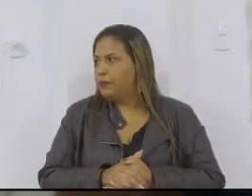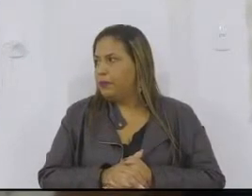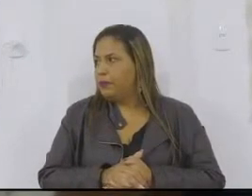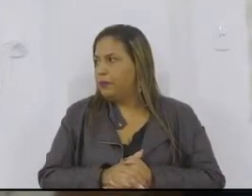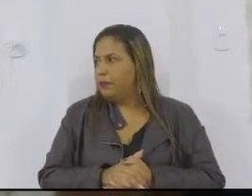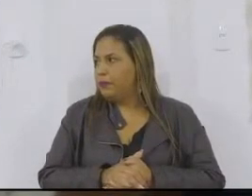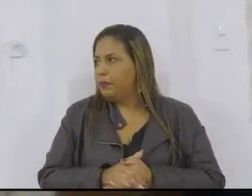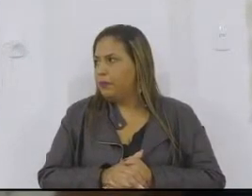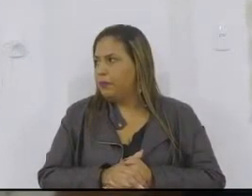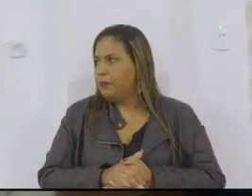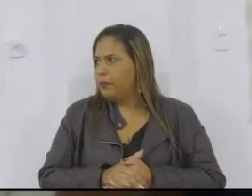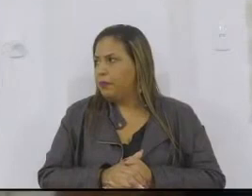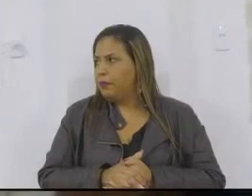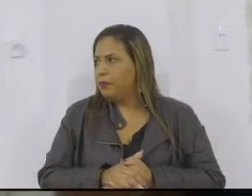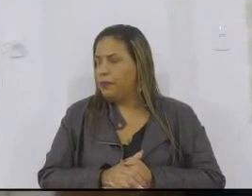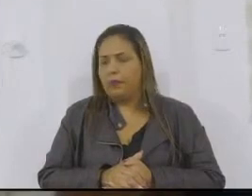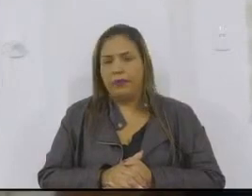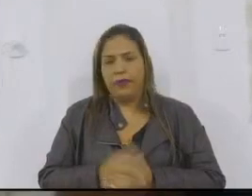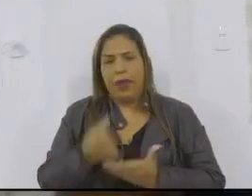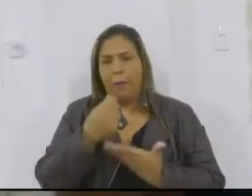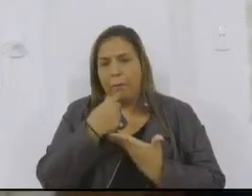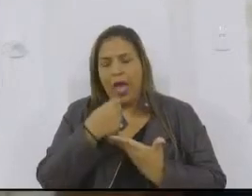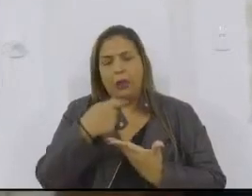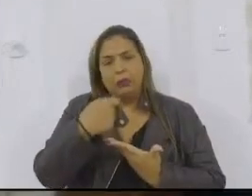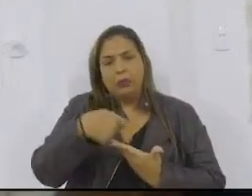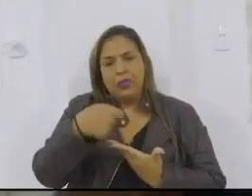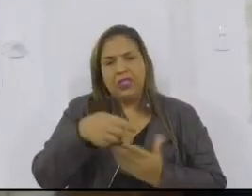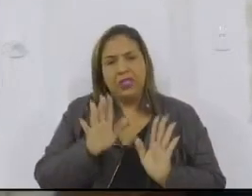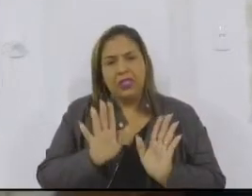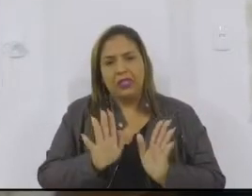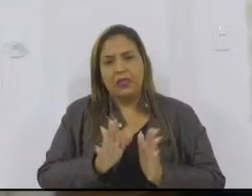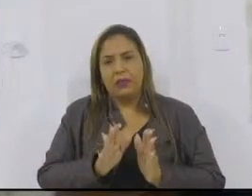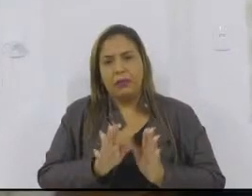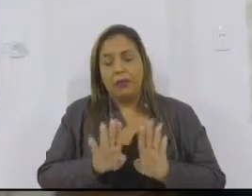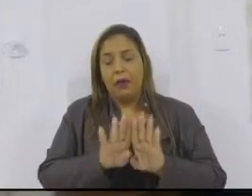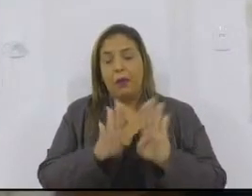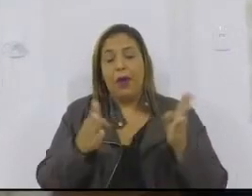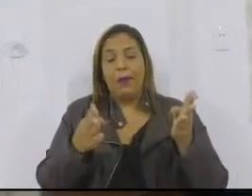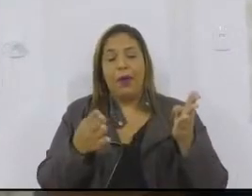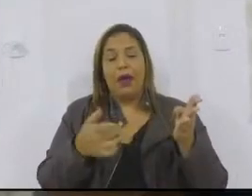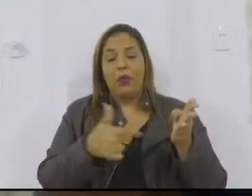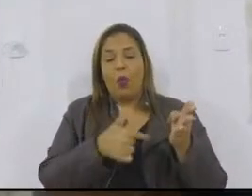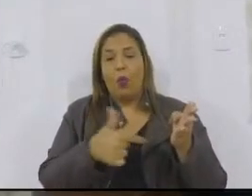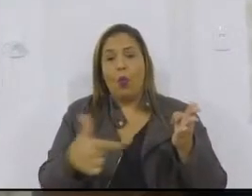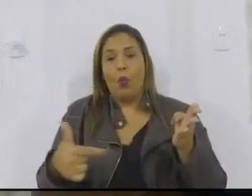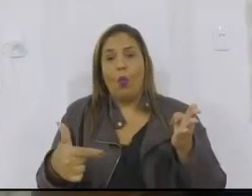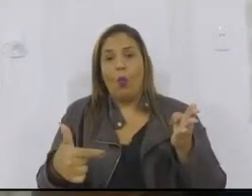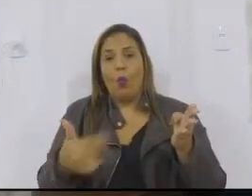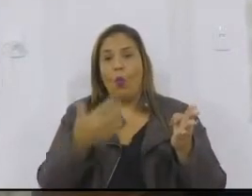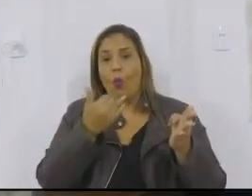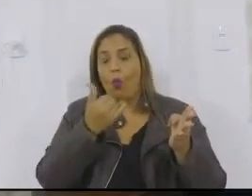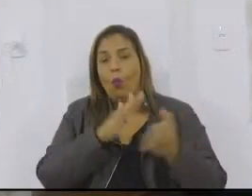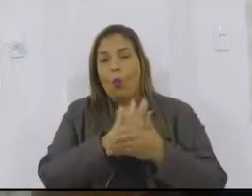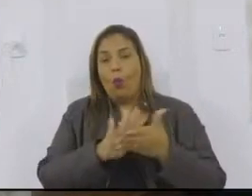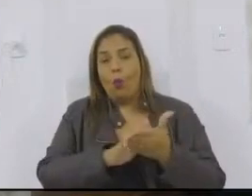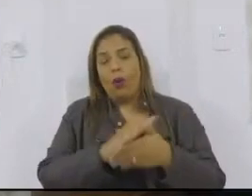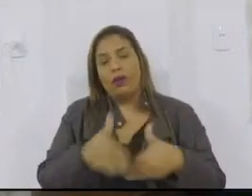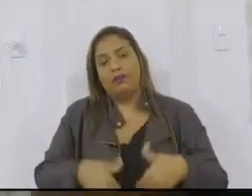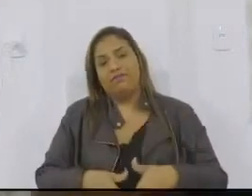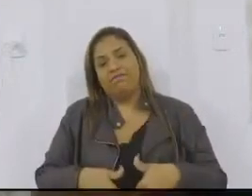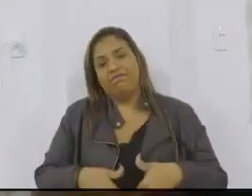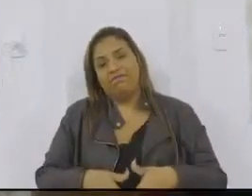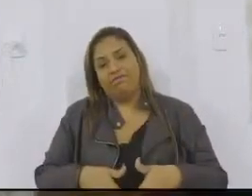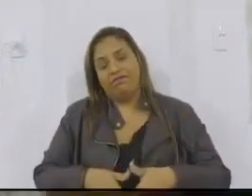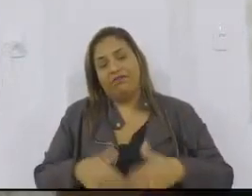o agente de saúde lá dá o remédio necessário, mas seu armário está vazio. Então tem que trabalhar em conjunto a saúde e a ação